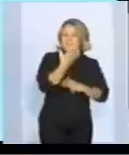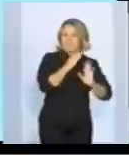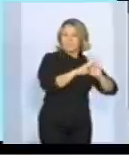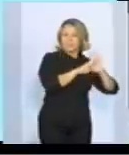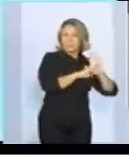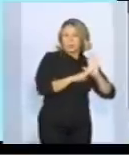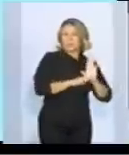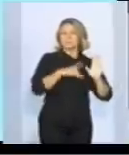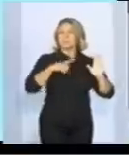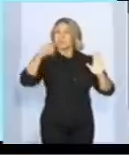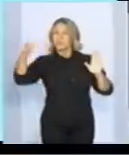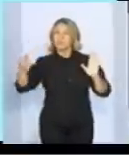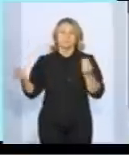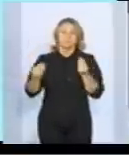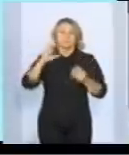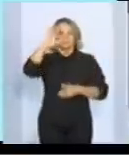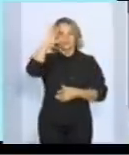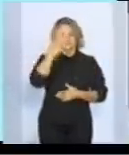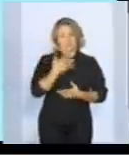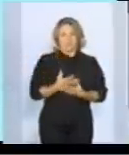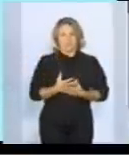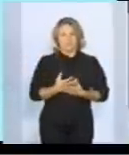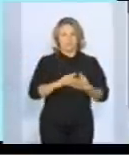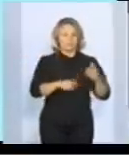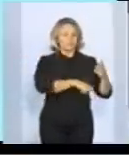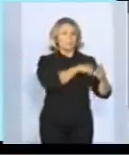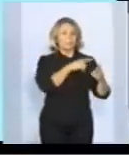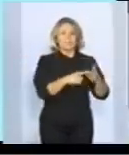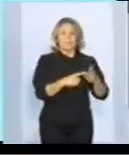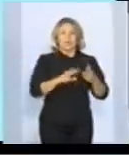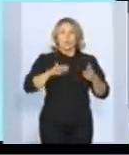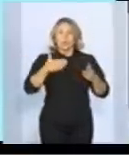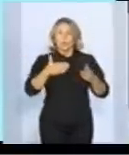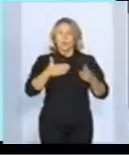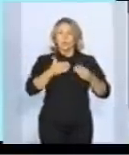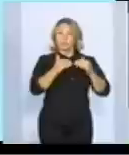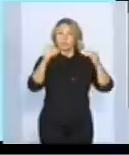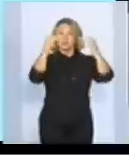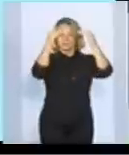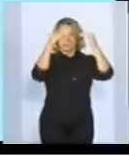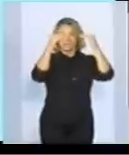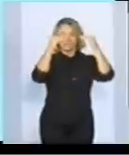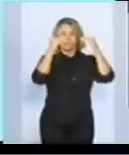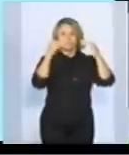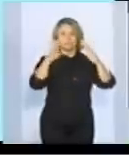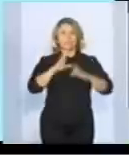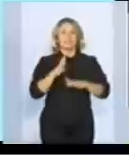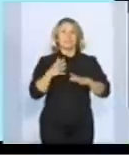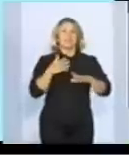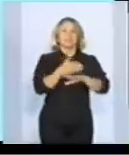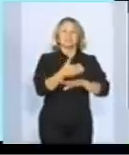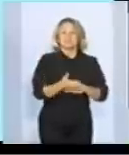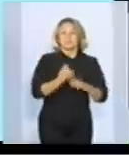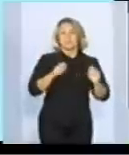tem outra forma de resolver isso? O terceiro aspecto, qual o nível adequado da intervenção regulatória? Às vezes eu posso ir muito além do que